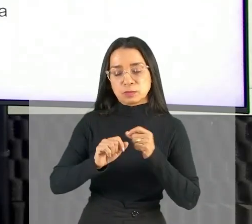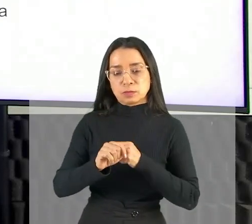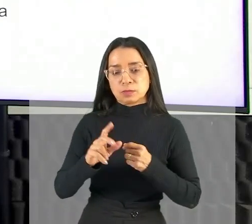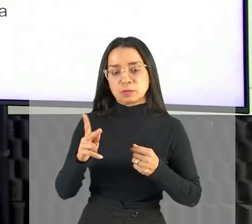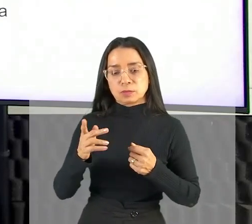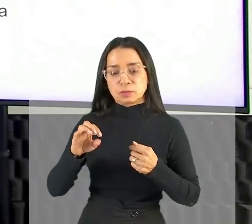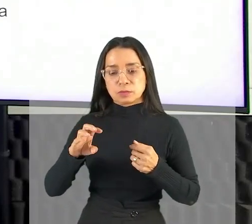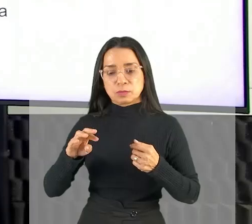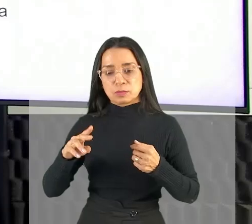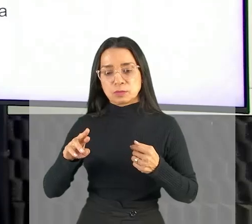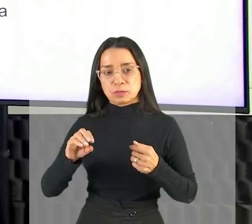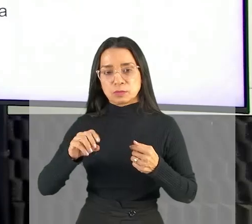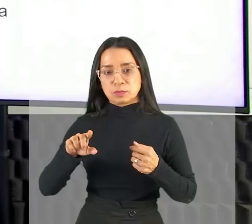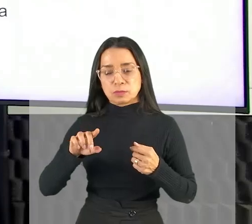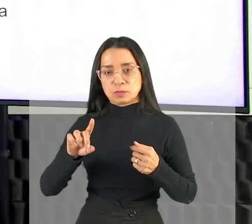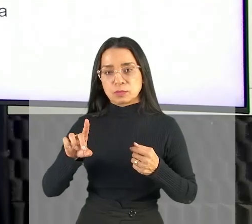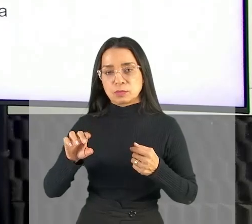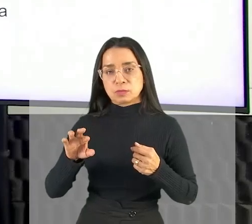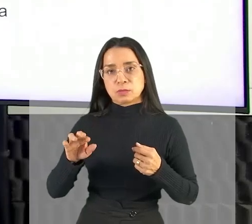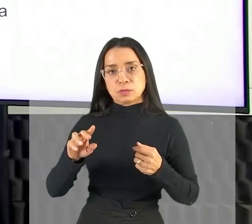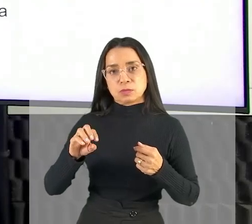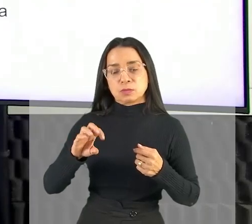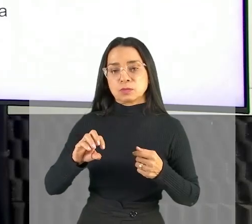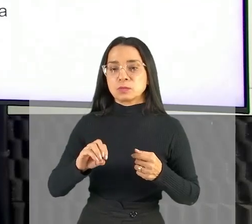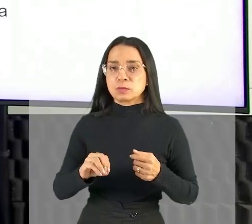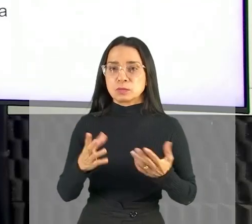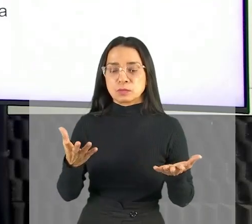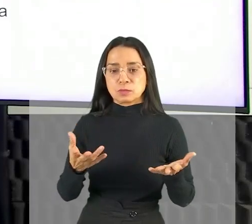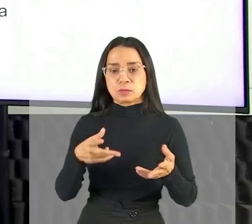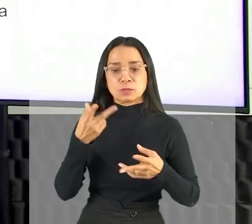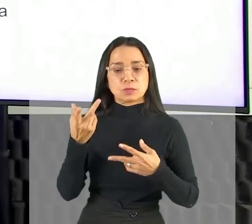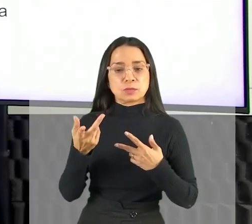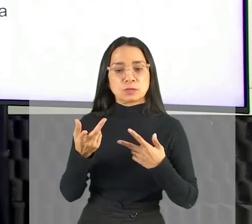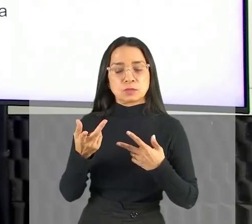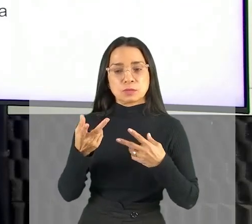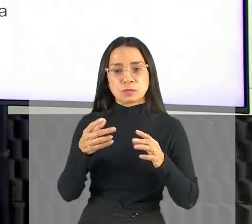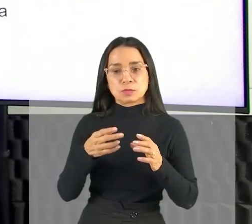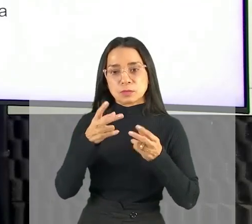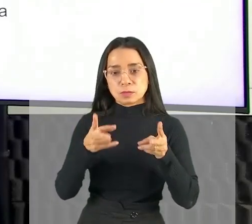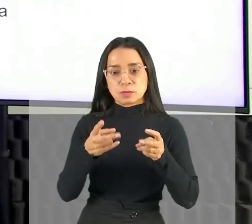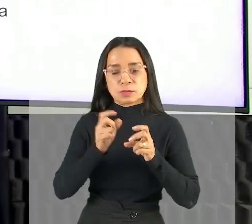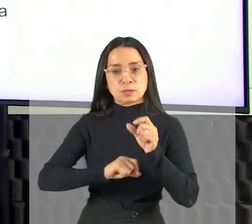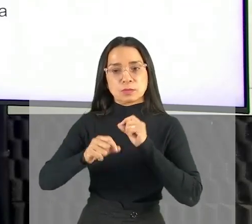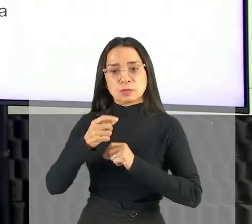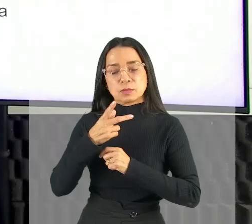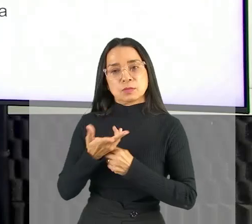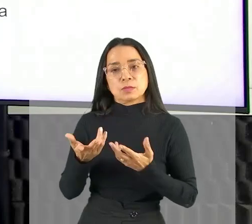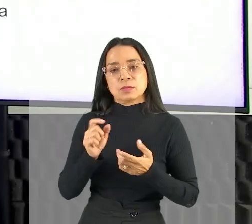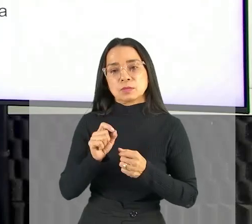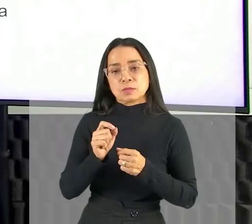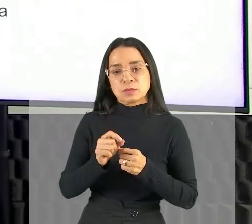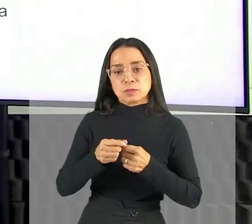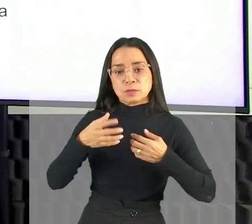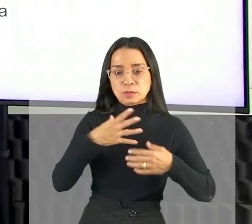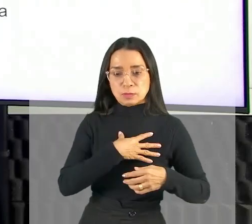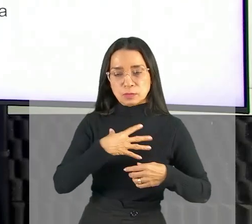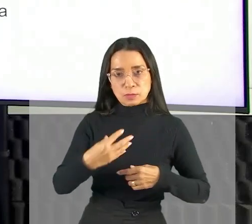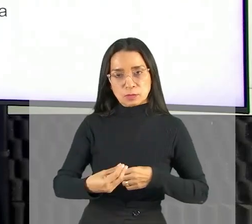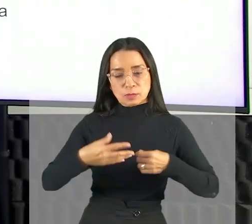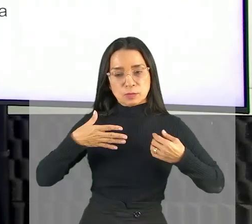deduzi quando quando eu percebi que os pais têm a característica diferente do filho o filho nasceu diferente dos Pais